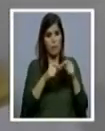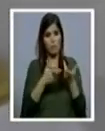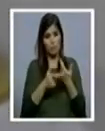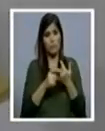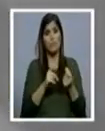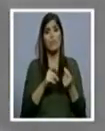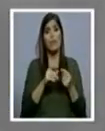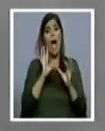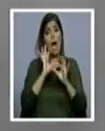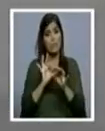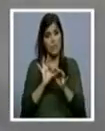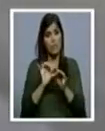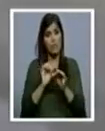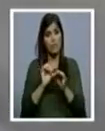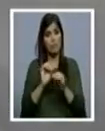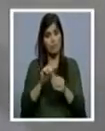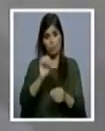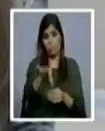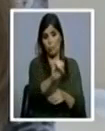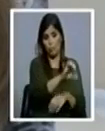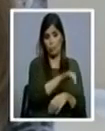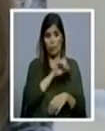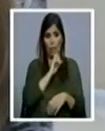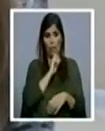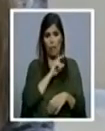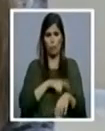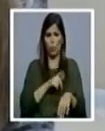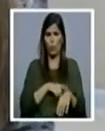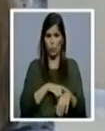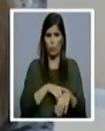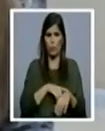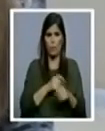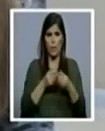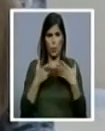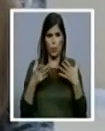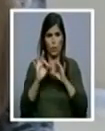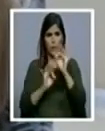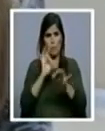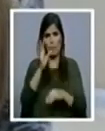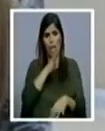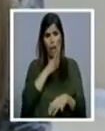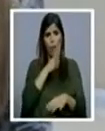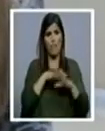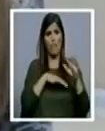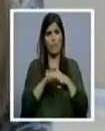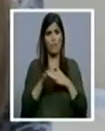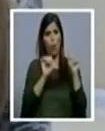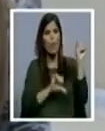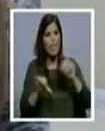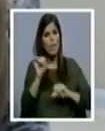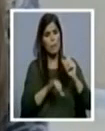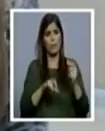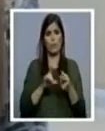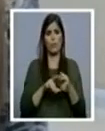incorporadas assim inteiras. Durante muito tempo, a maior parte do tratamento das águas era feito com